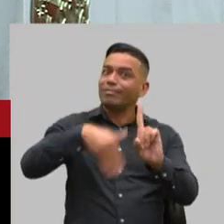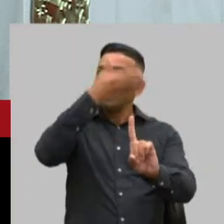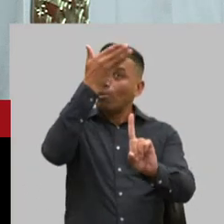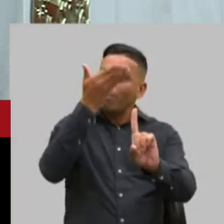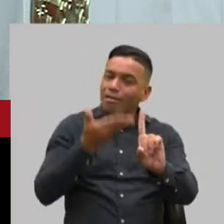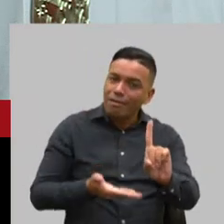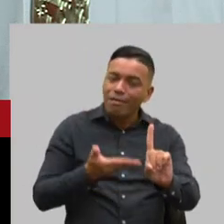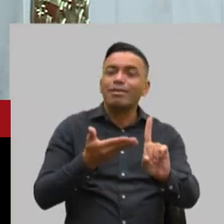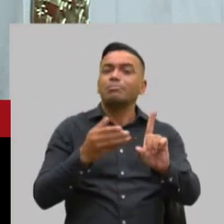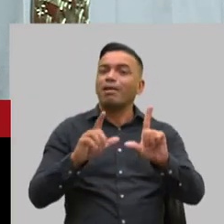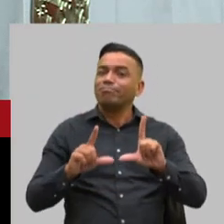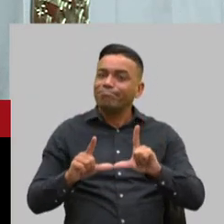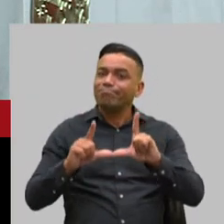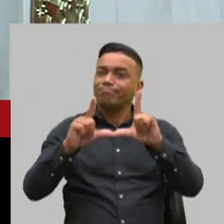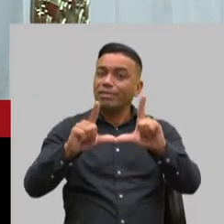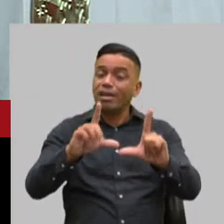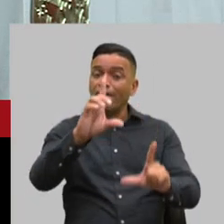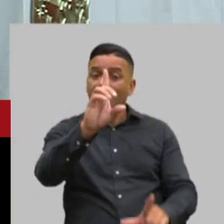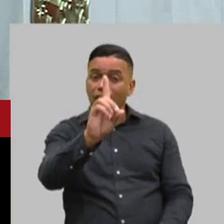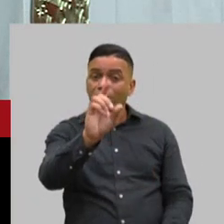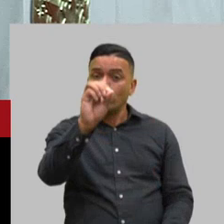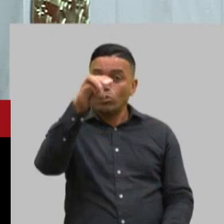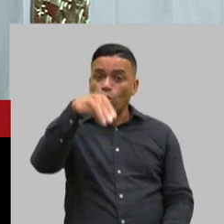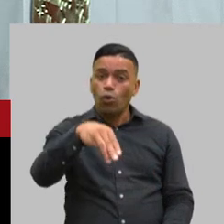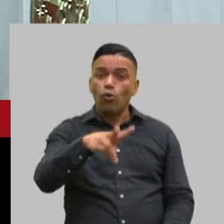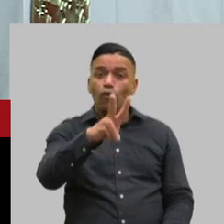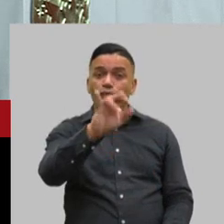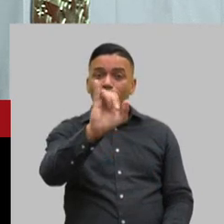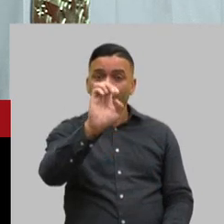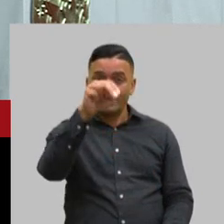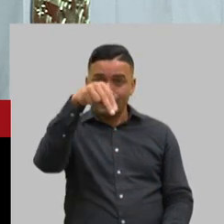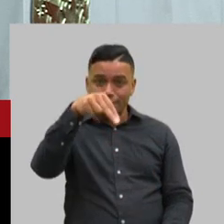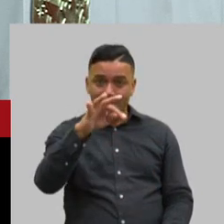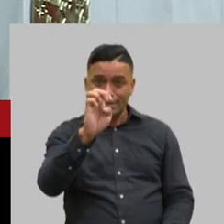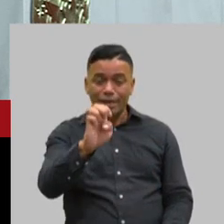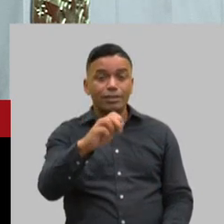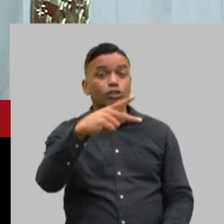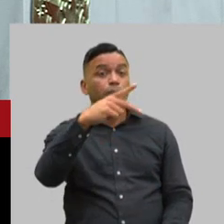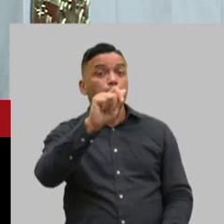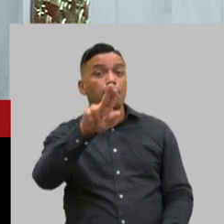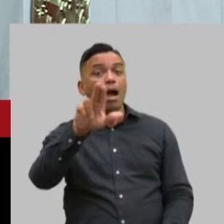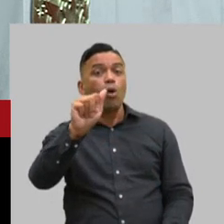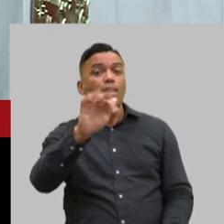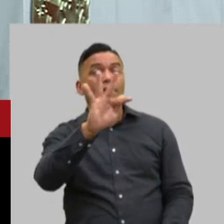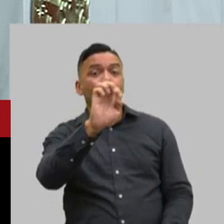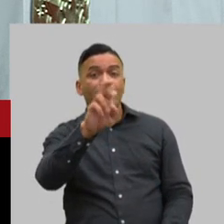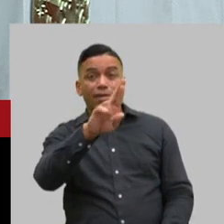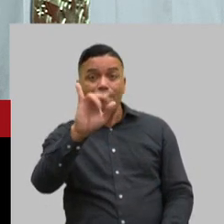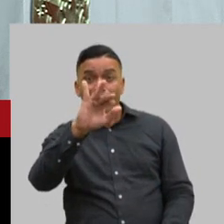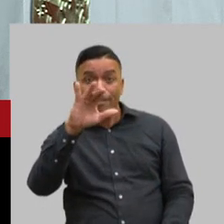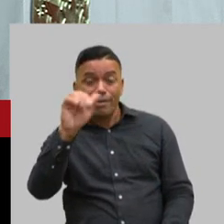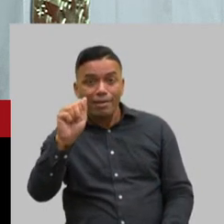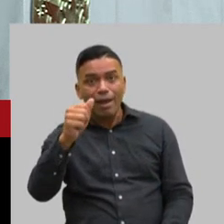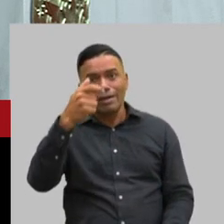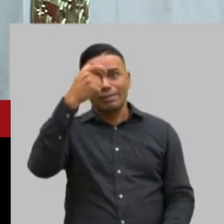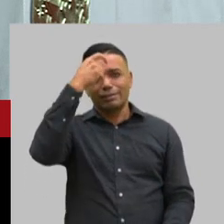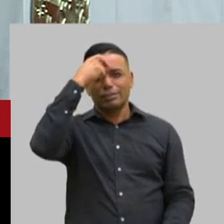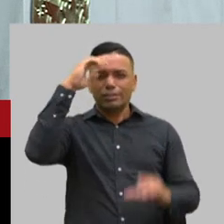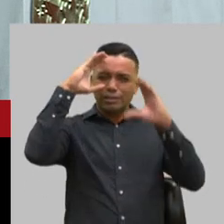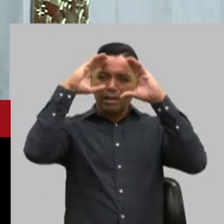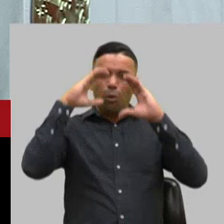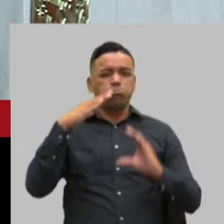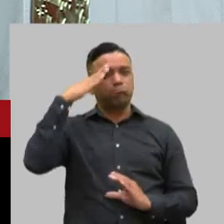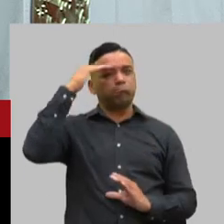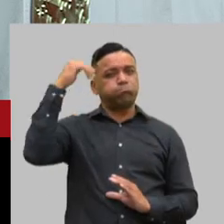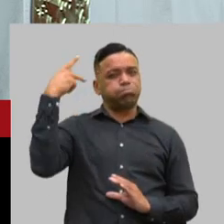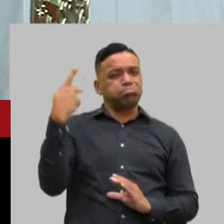para conferir a Dom Vicente de Paula Ferreira o título de cidadão honorário de Minas Gerais. São,